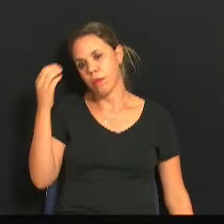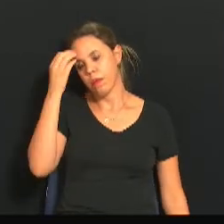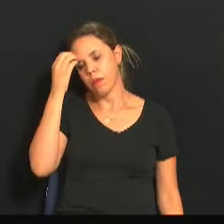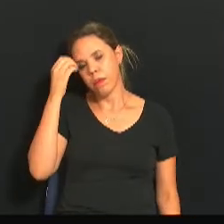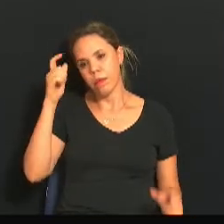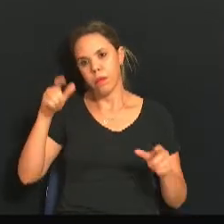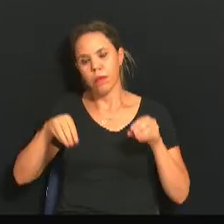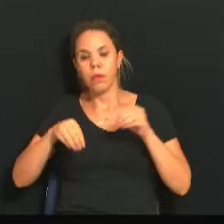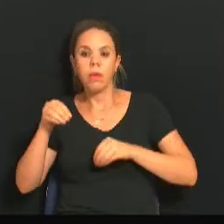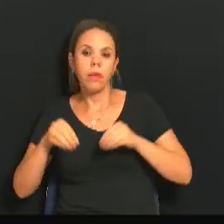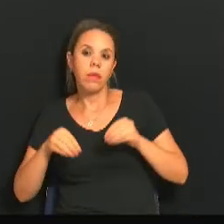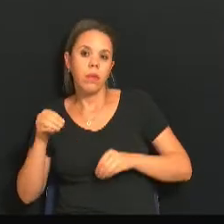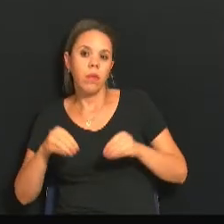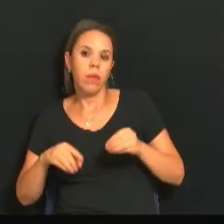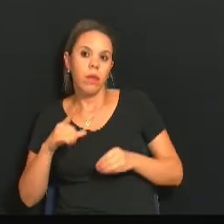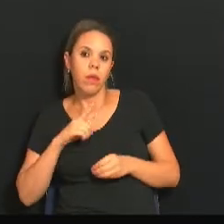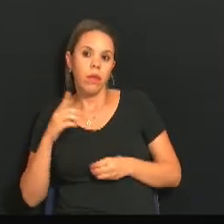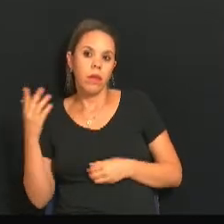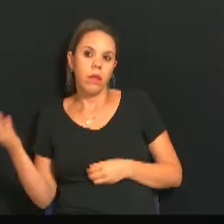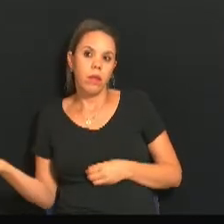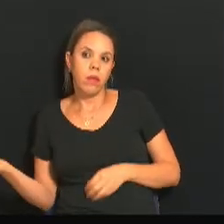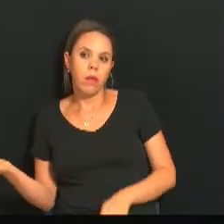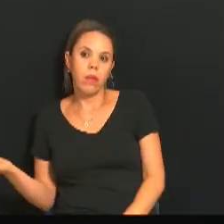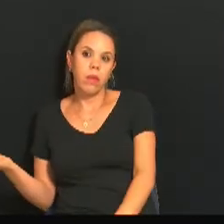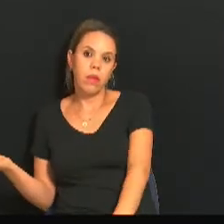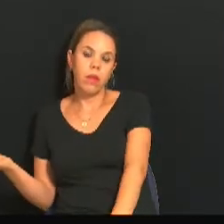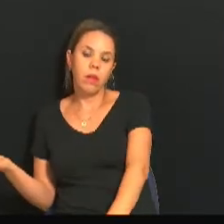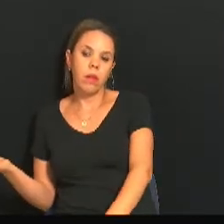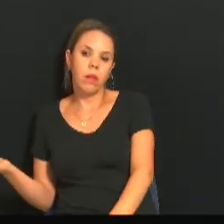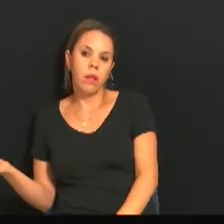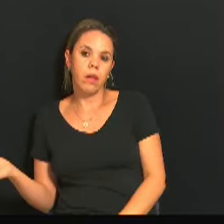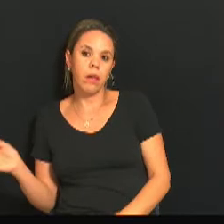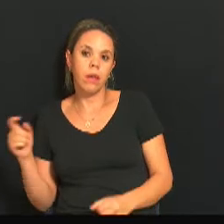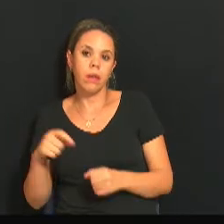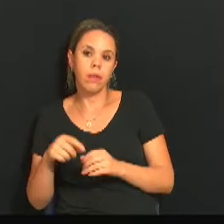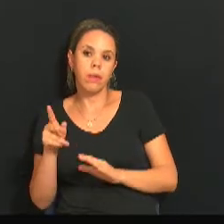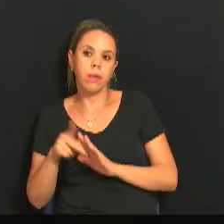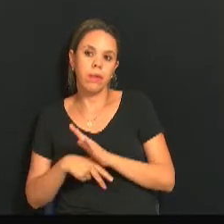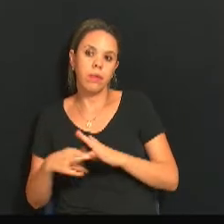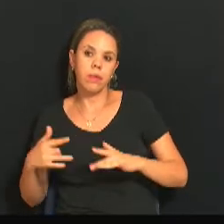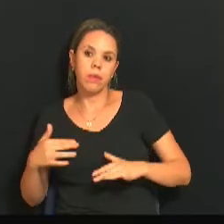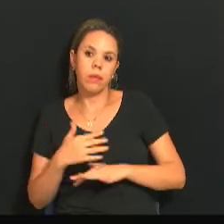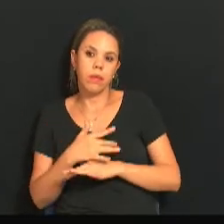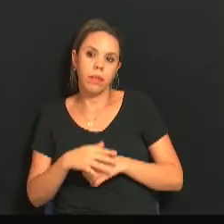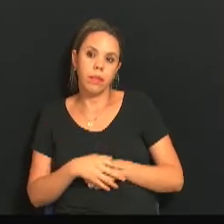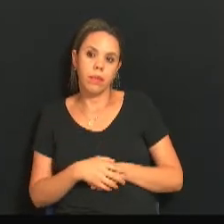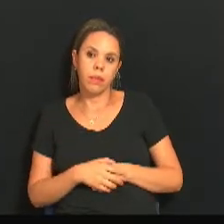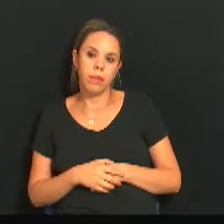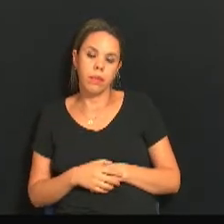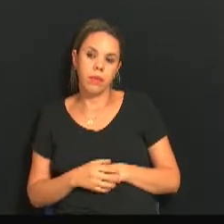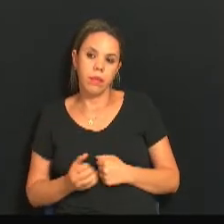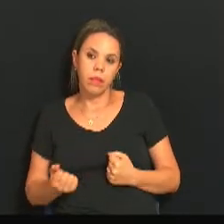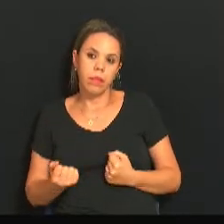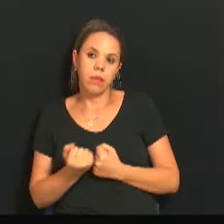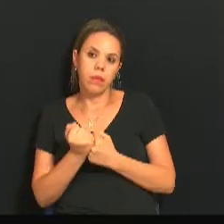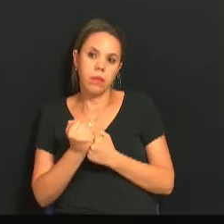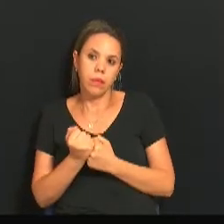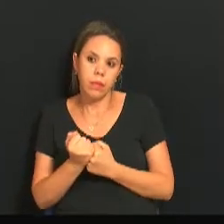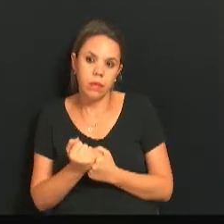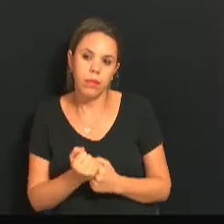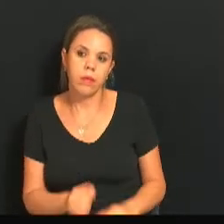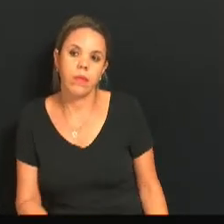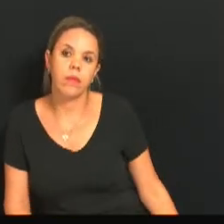área montou né mas temos aqui uma área voltada para projetos urbanísticos e a gente dá muita coisa Secretaria de planejamento